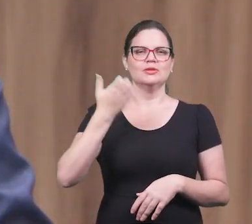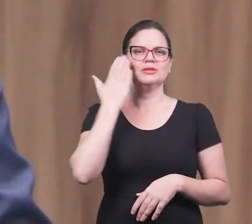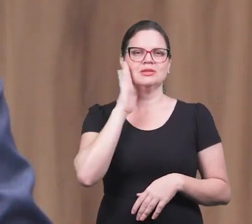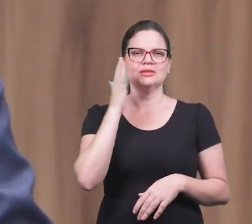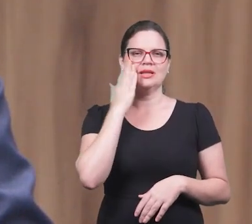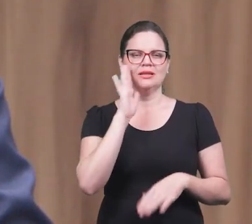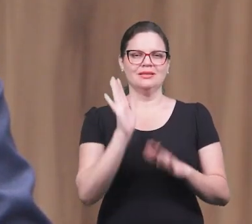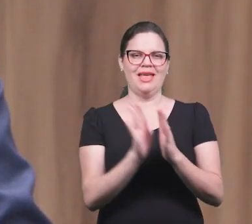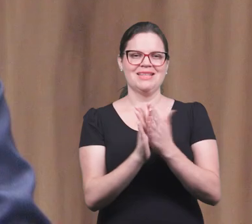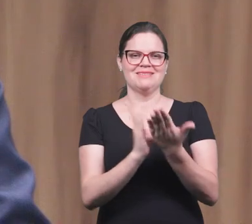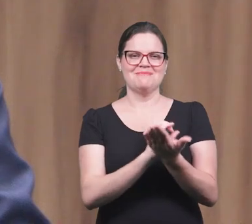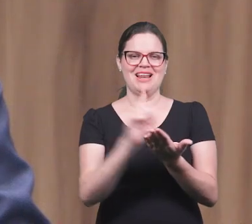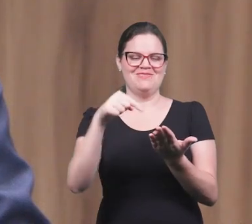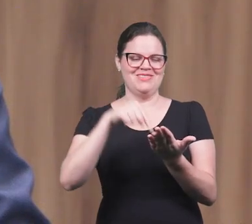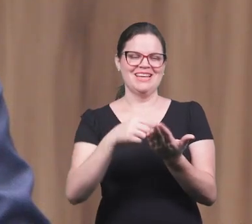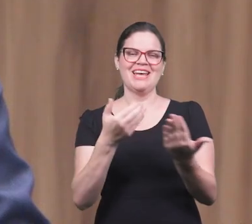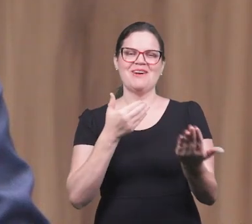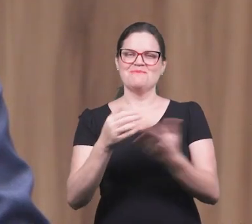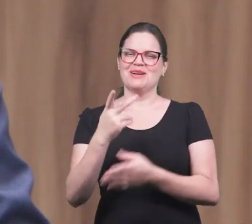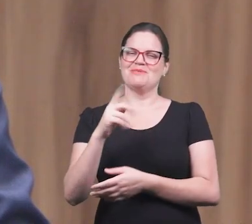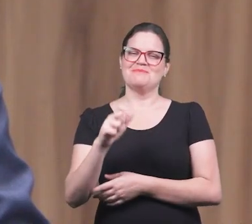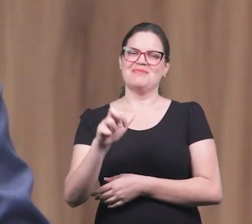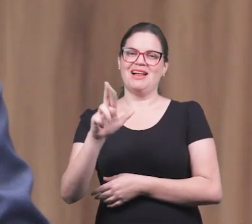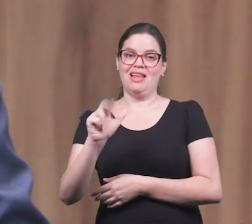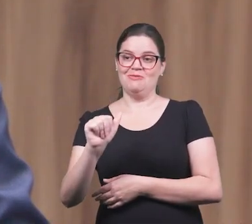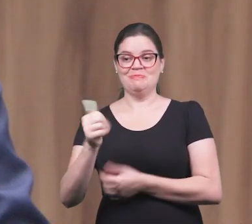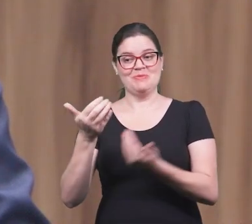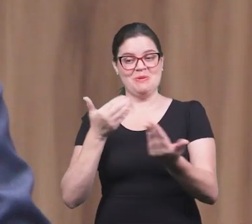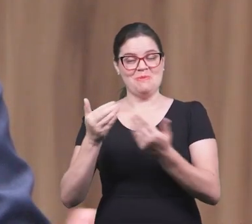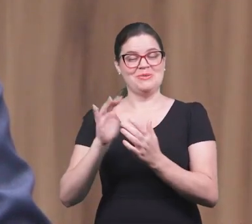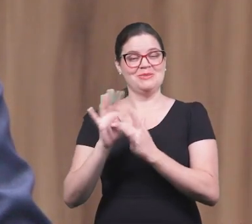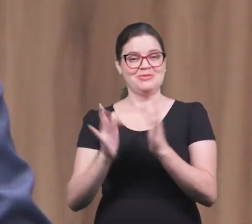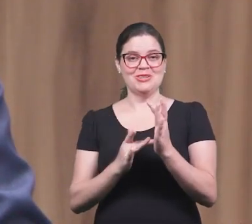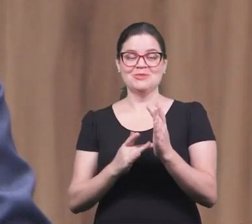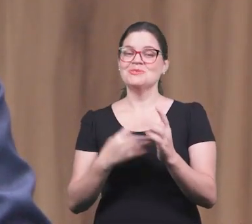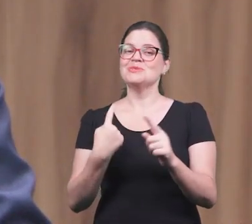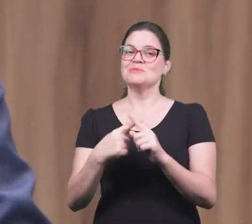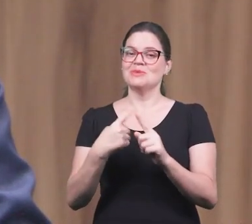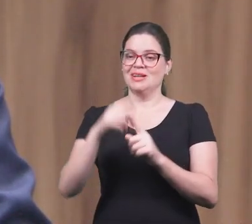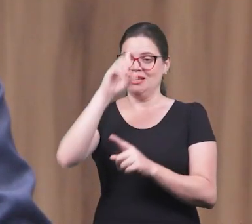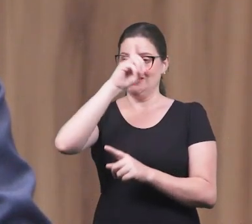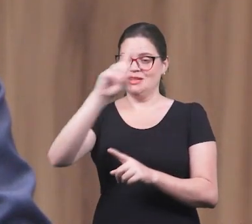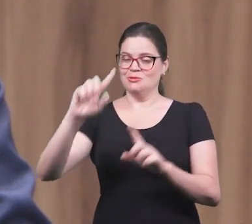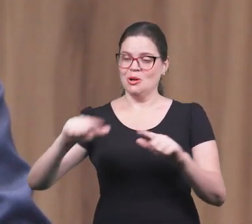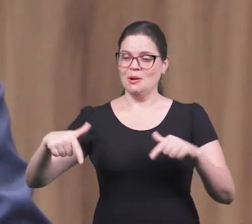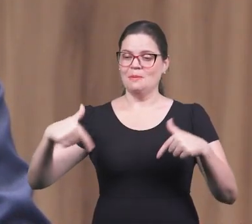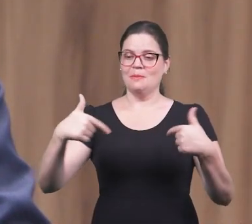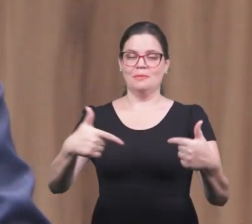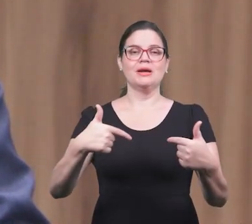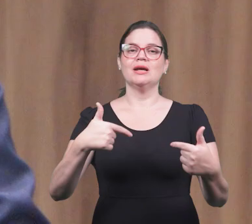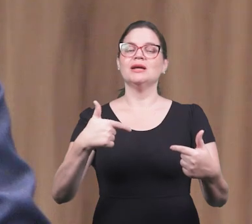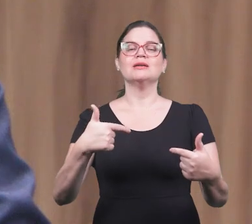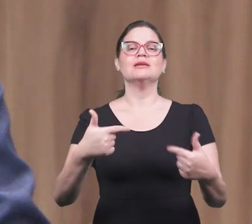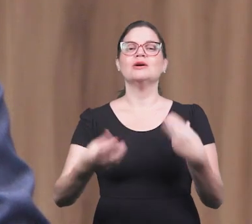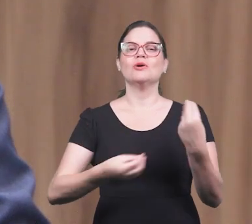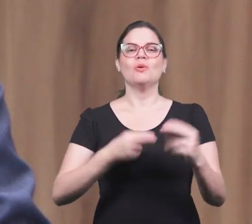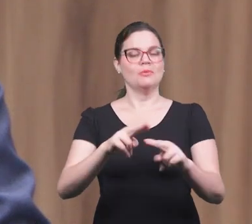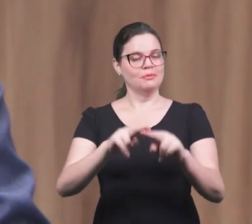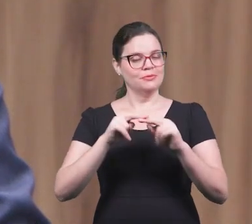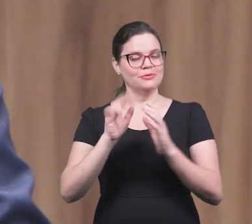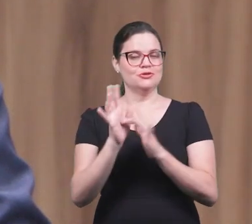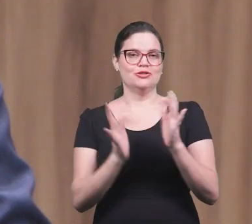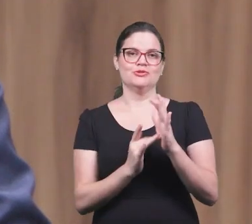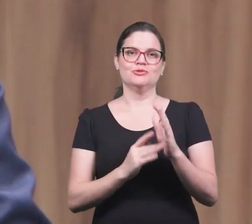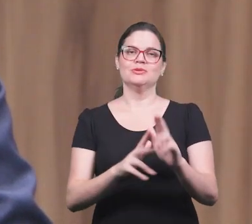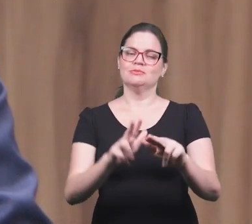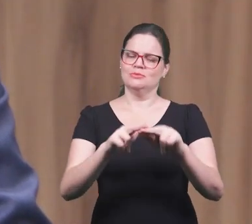entender que tudo que Deus faz, ele opera pela sua palavra. Jesus é o verbo de Deus, Jesus é a